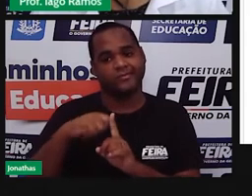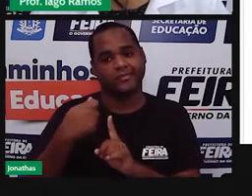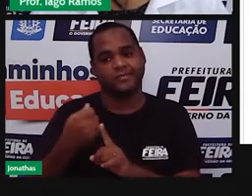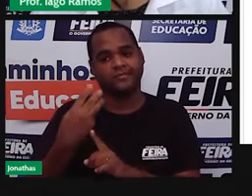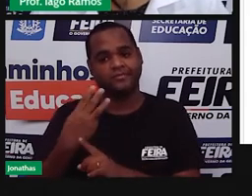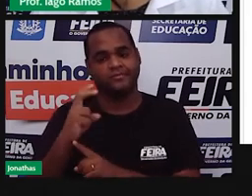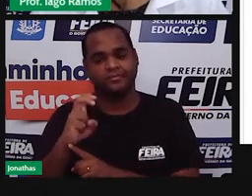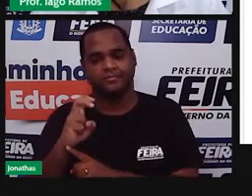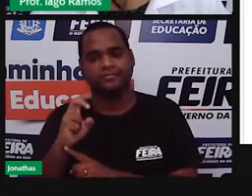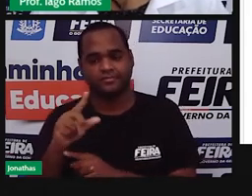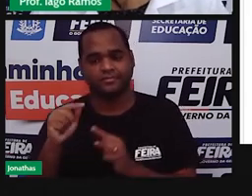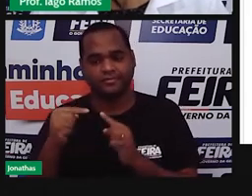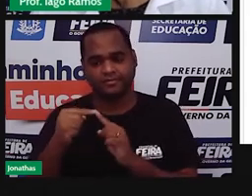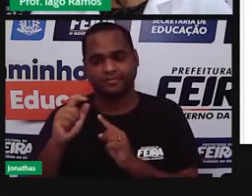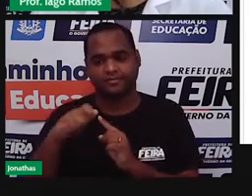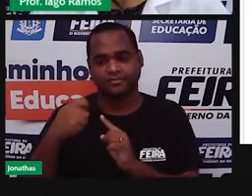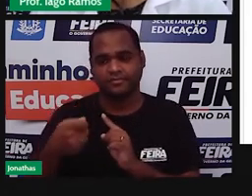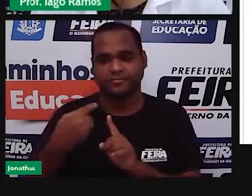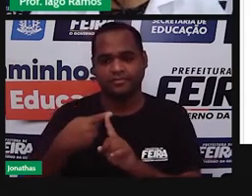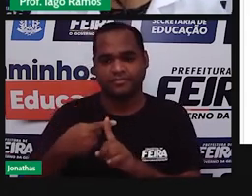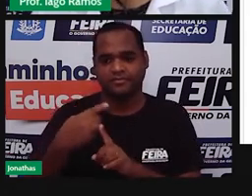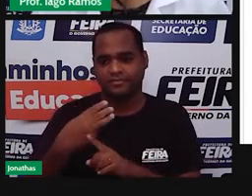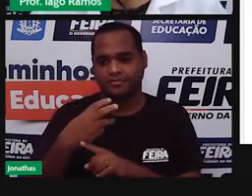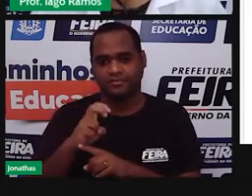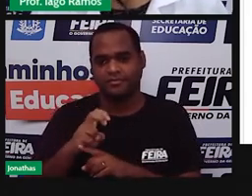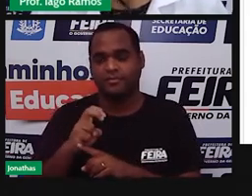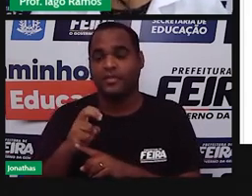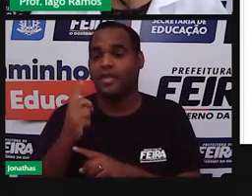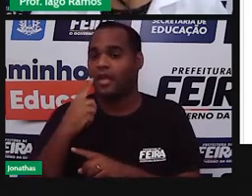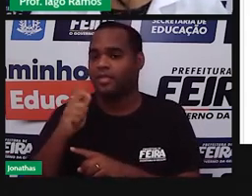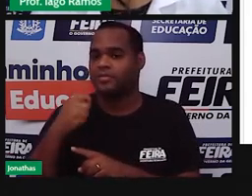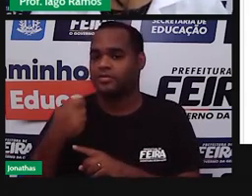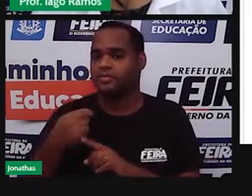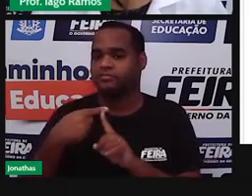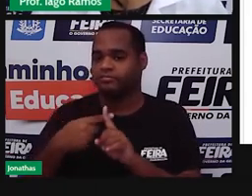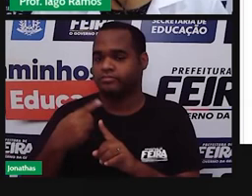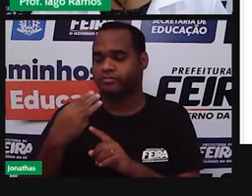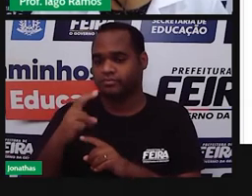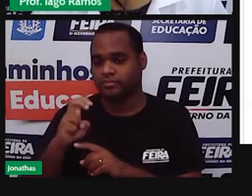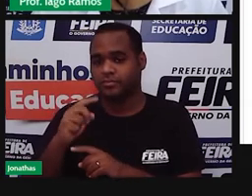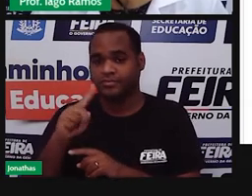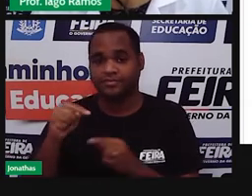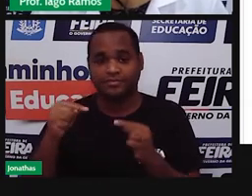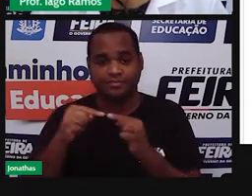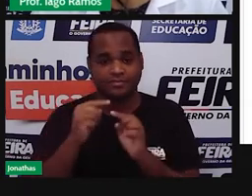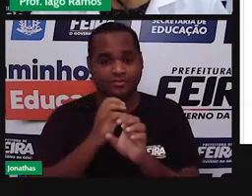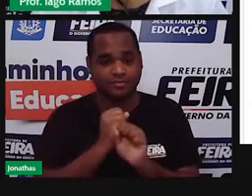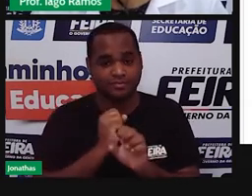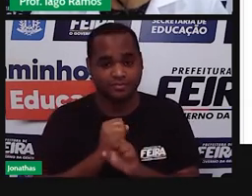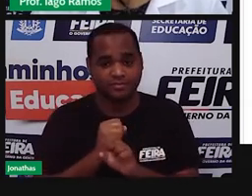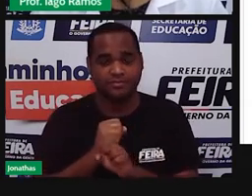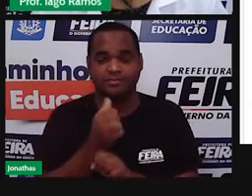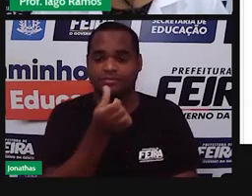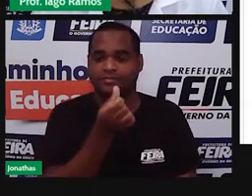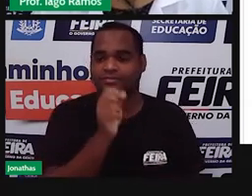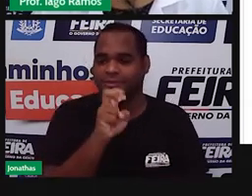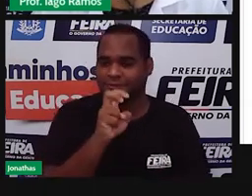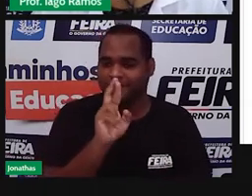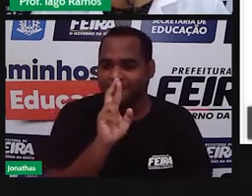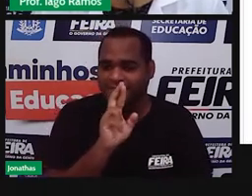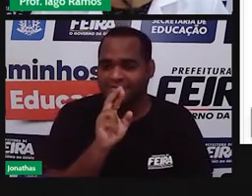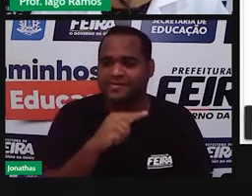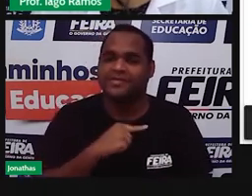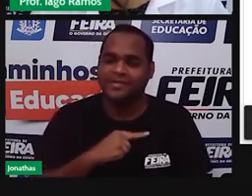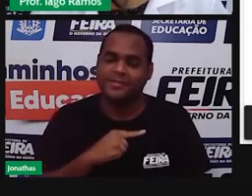35 que você já tinha. Se você tinha, é uma coisa positiva. Na verdade, não é 35, é